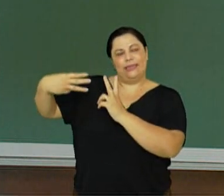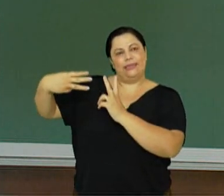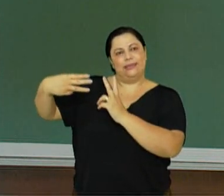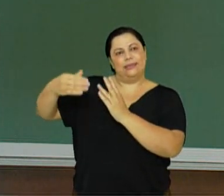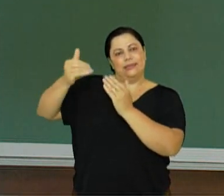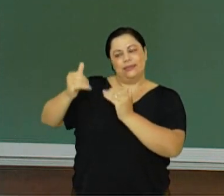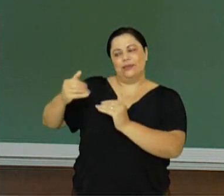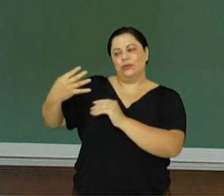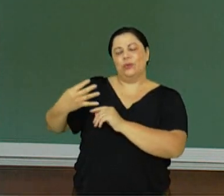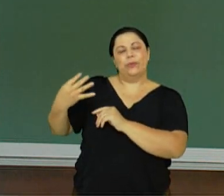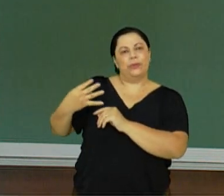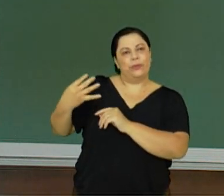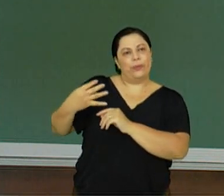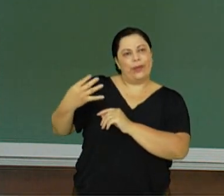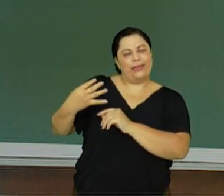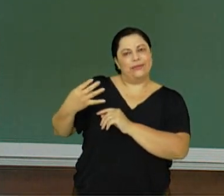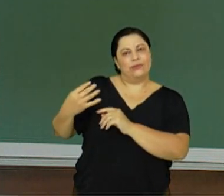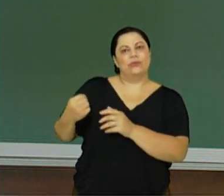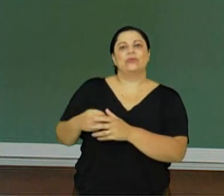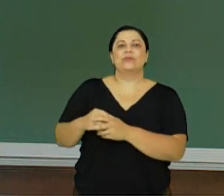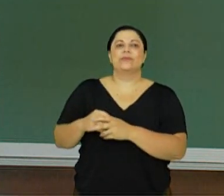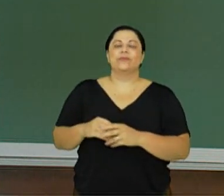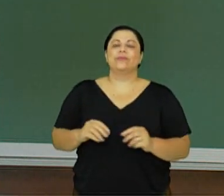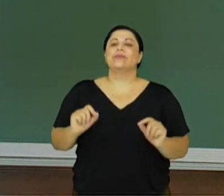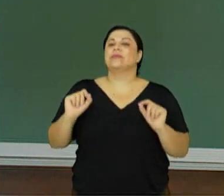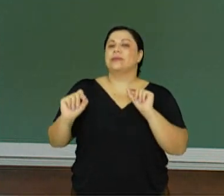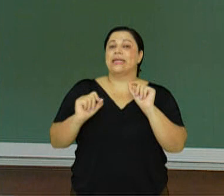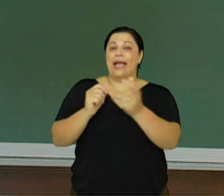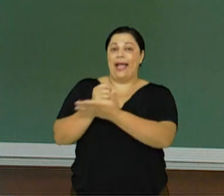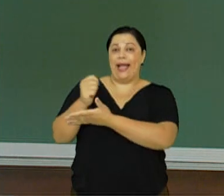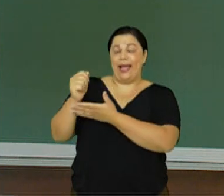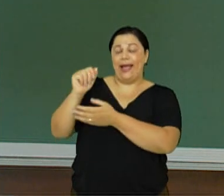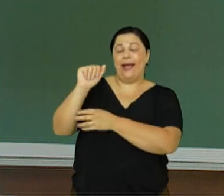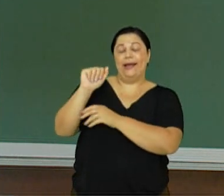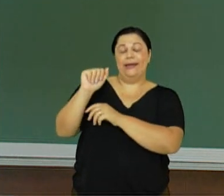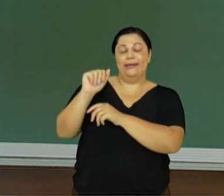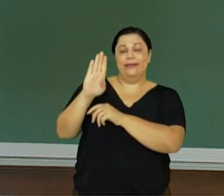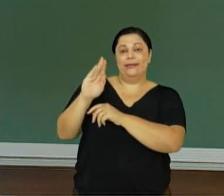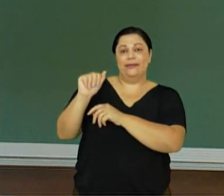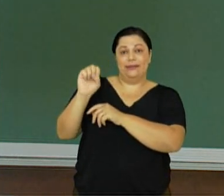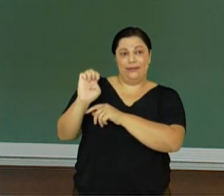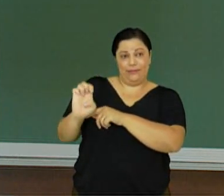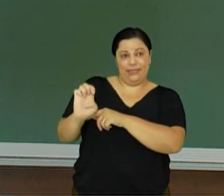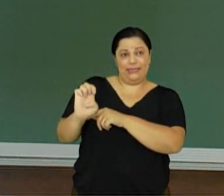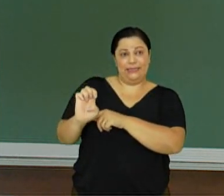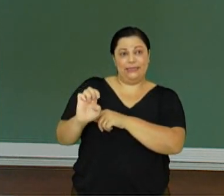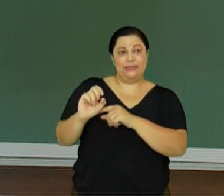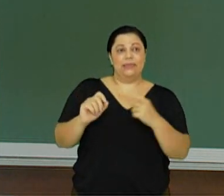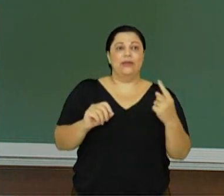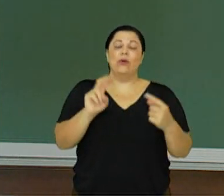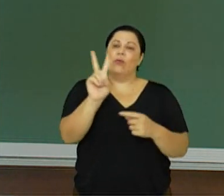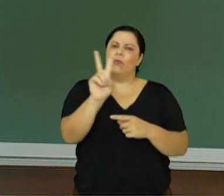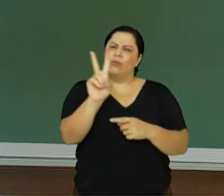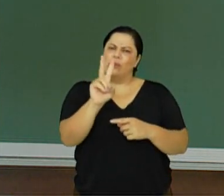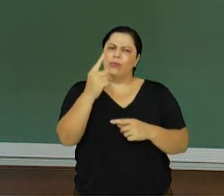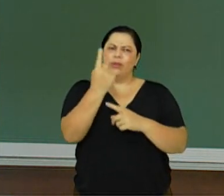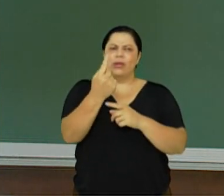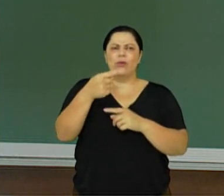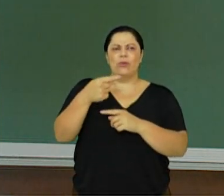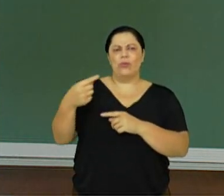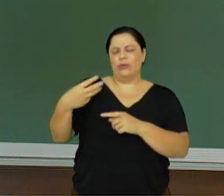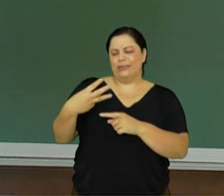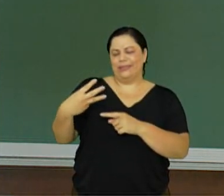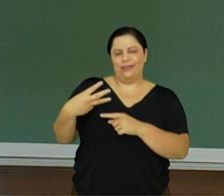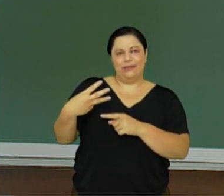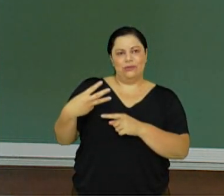de 3 sobre 4 centímetros quadrados, a área da base. O volume era o quê? 1/3 da área da base vezes a